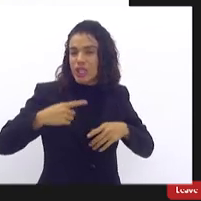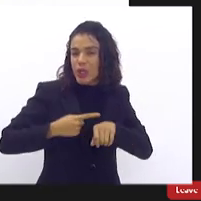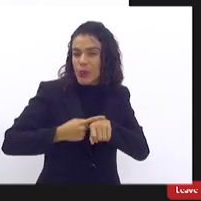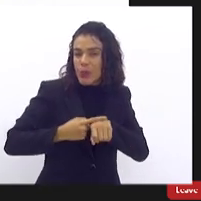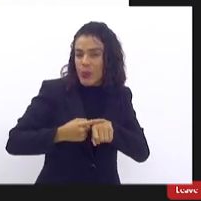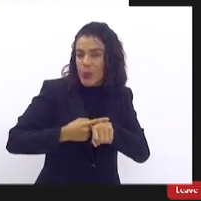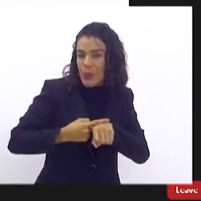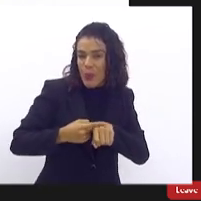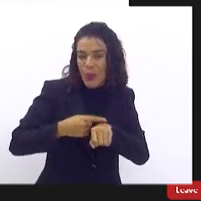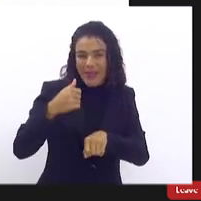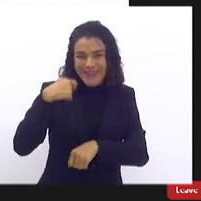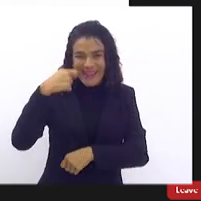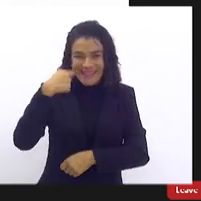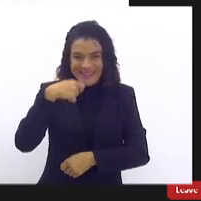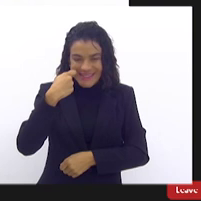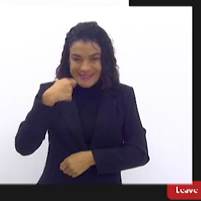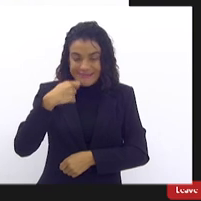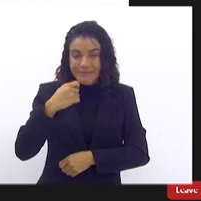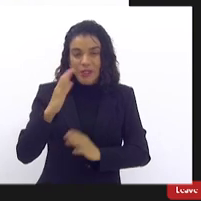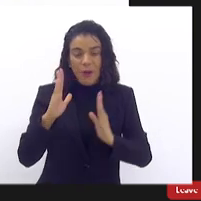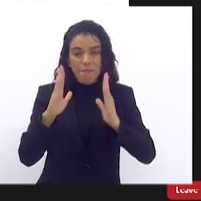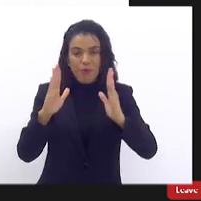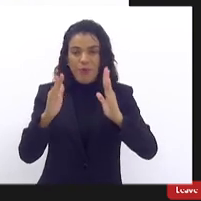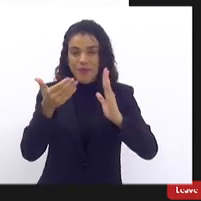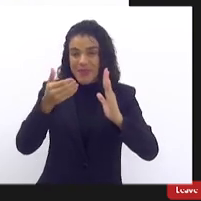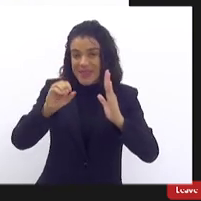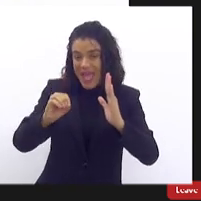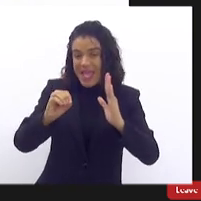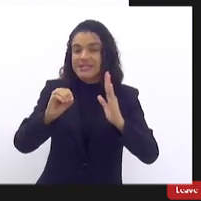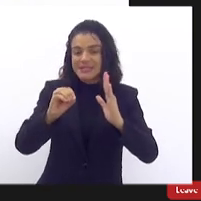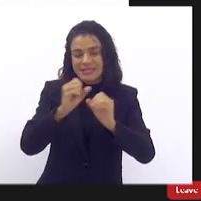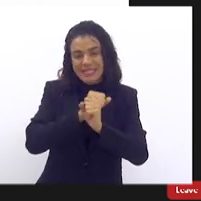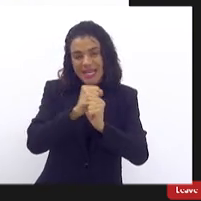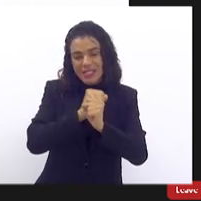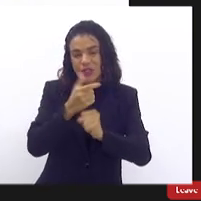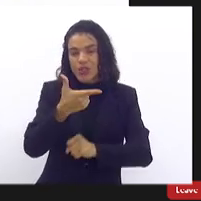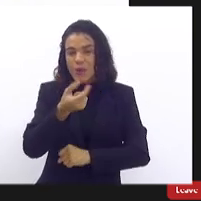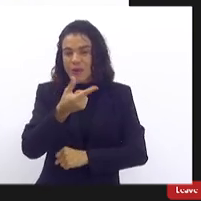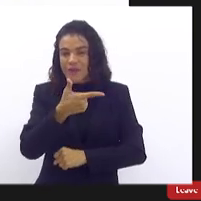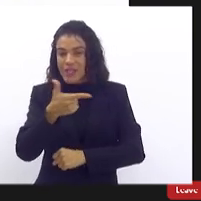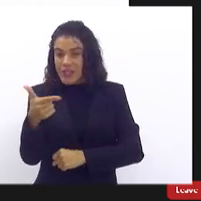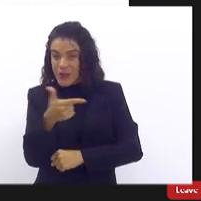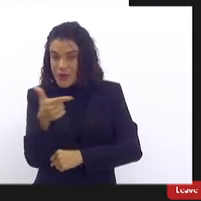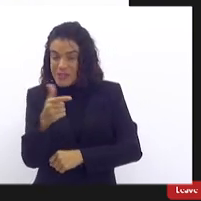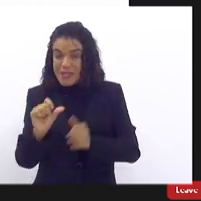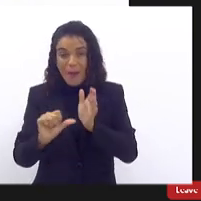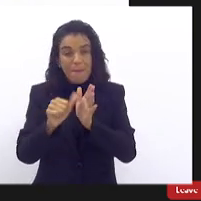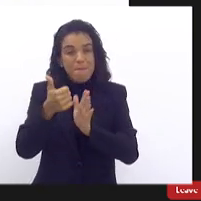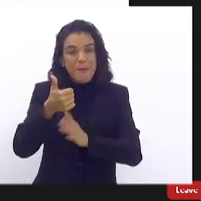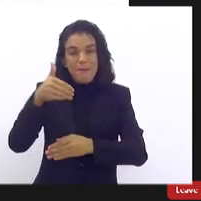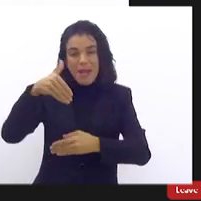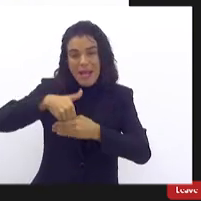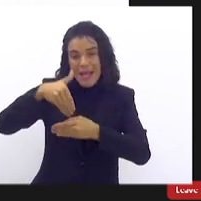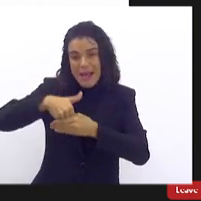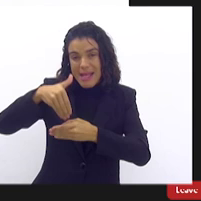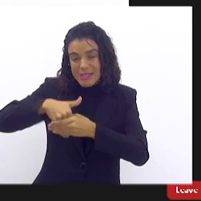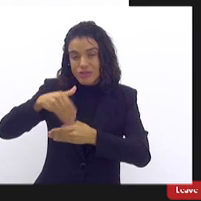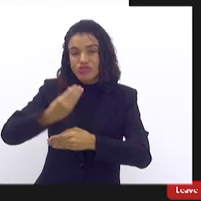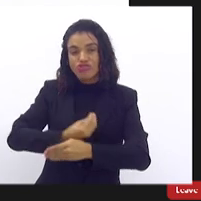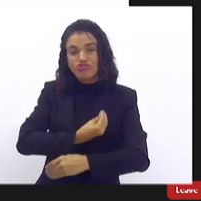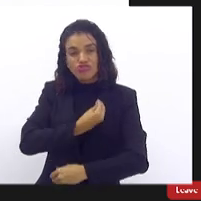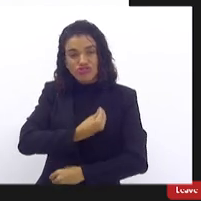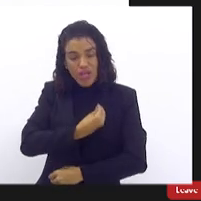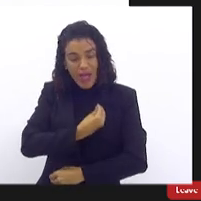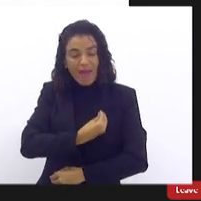E eu fecho esse período de 10 anos em 2022 com a primeira eleição em que estava vigente a lei de violência